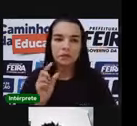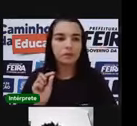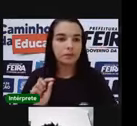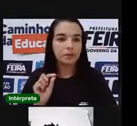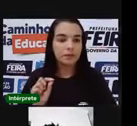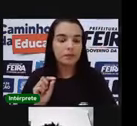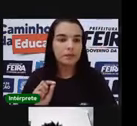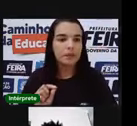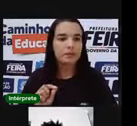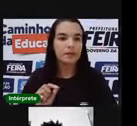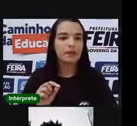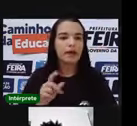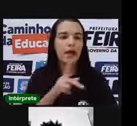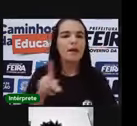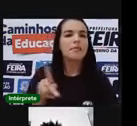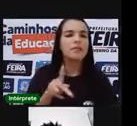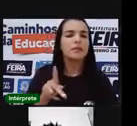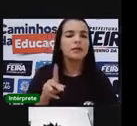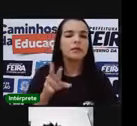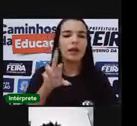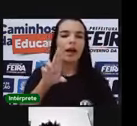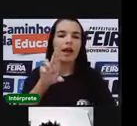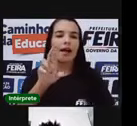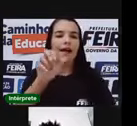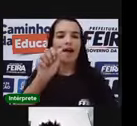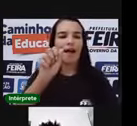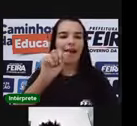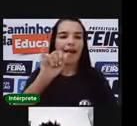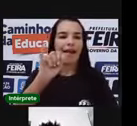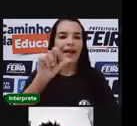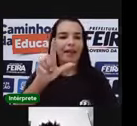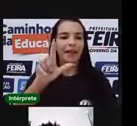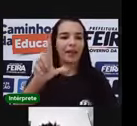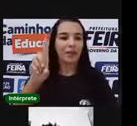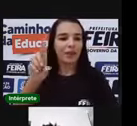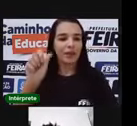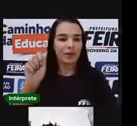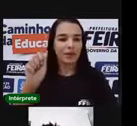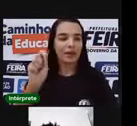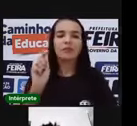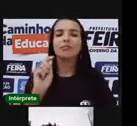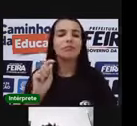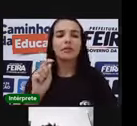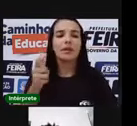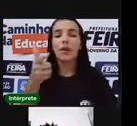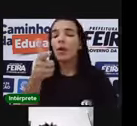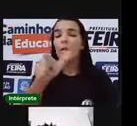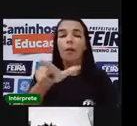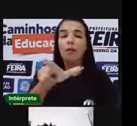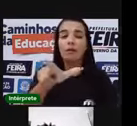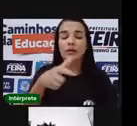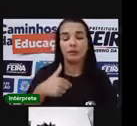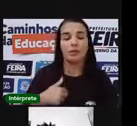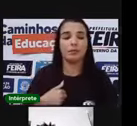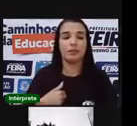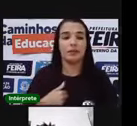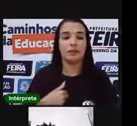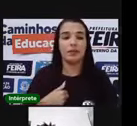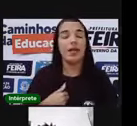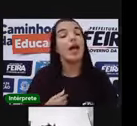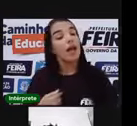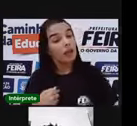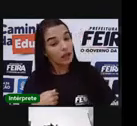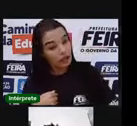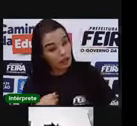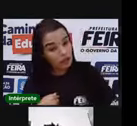Railda, ela é a outra. Ela é outra para mim. E eu sou outra para a professora